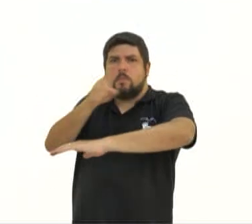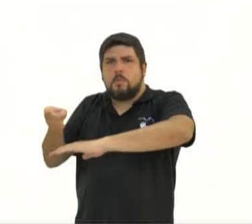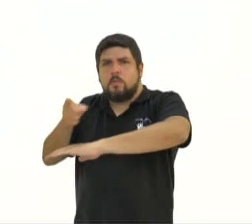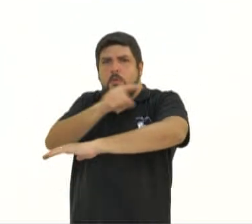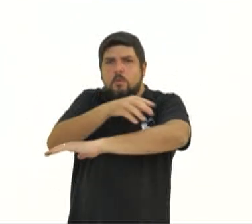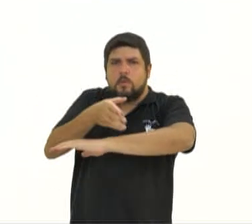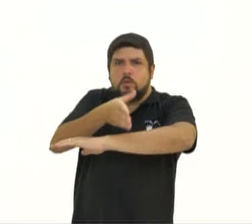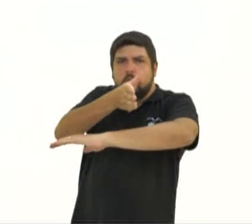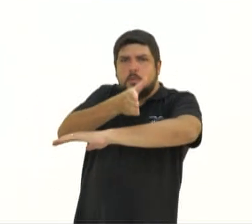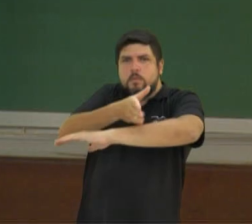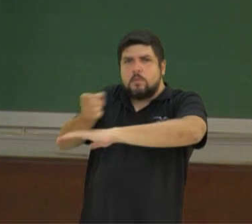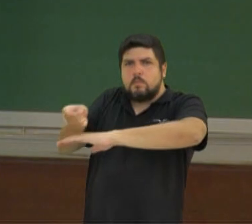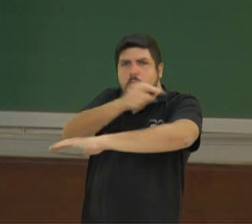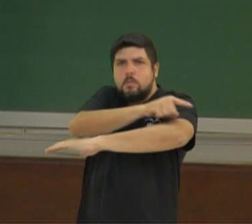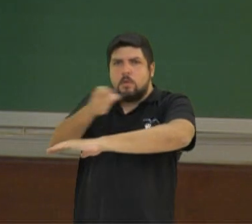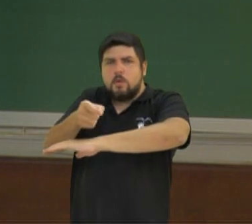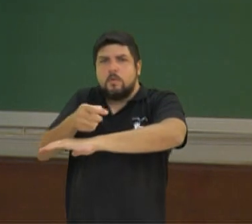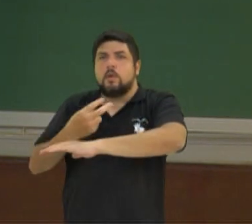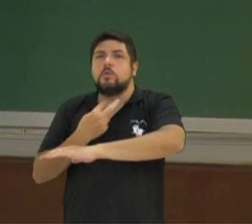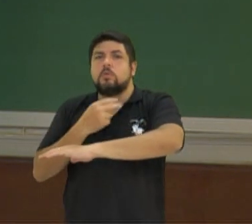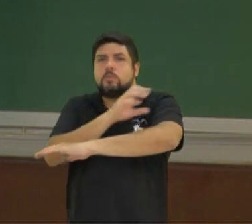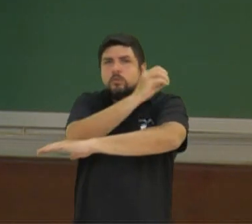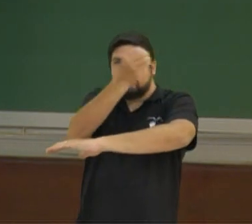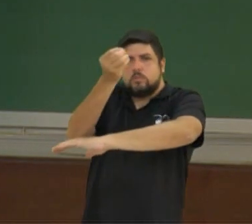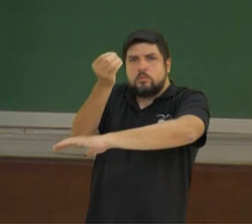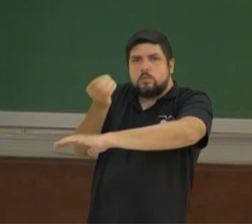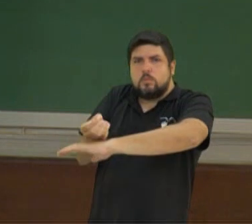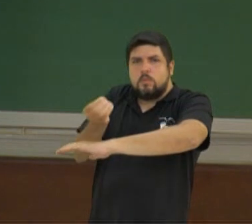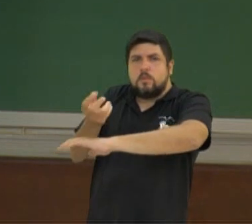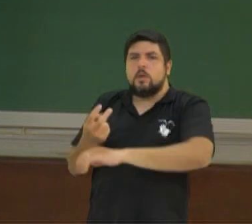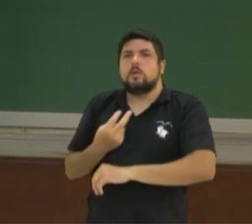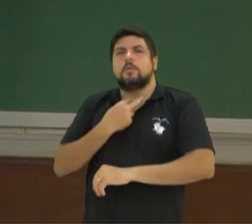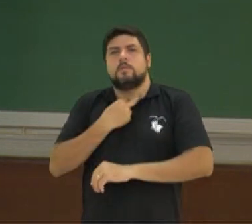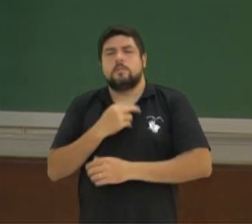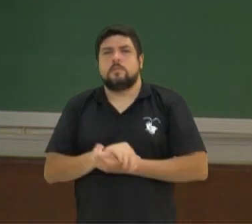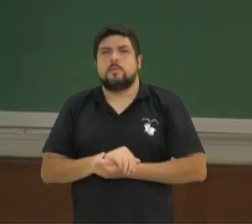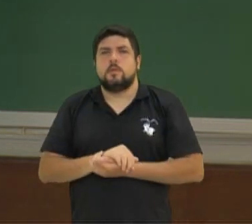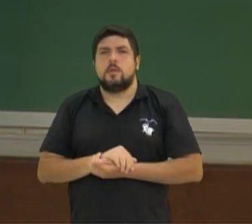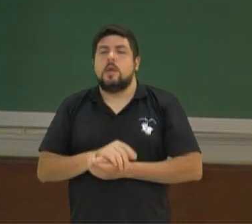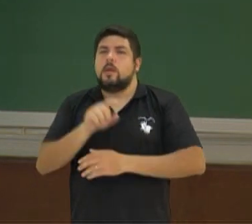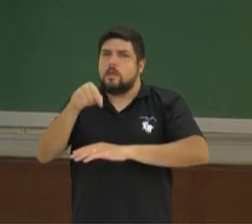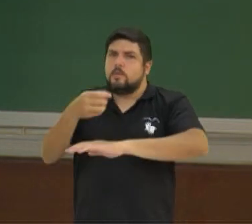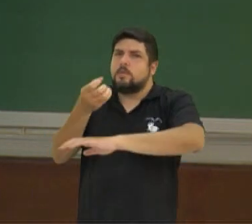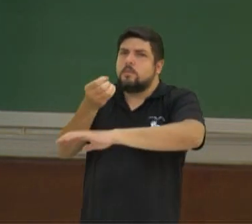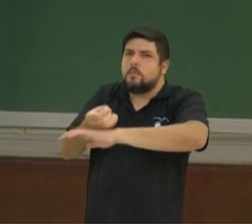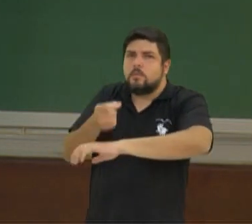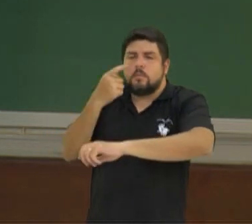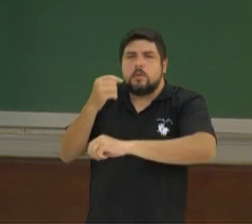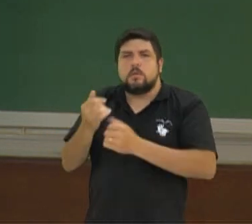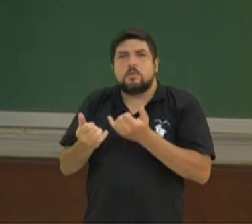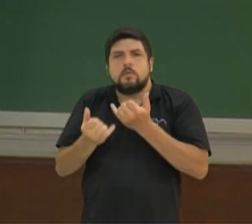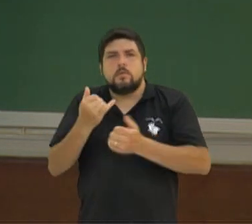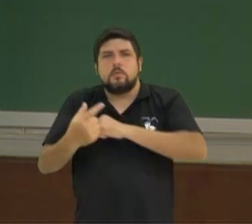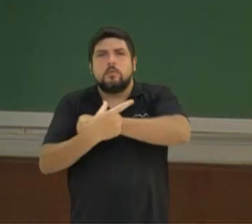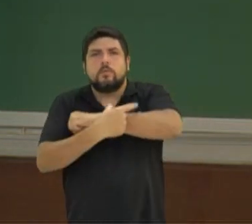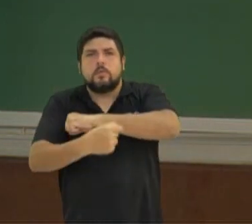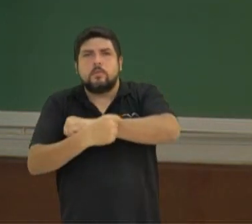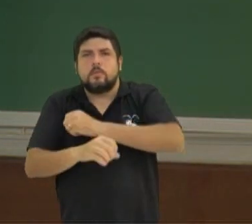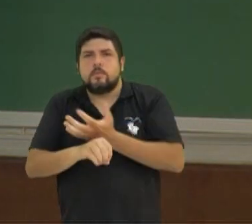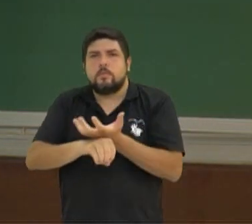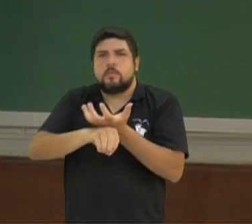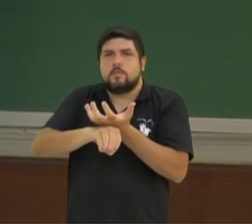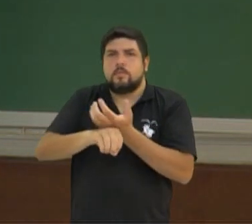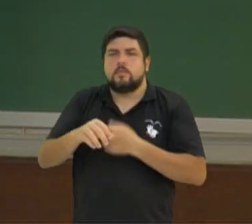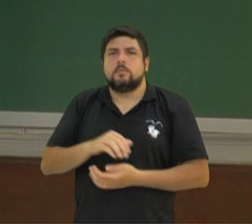um jogo que não deixava o objeto cair no chão, né? Esse objeto, o pessoal entende que era uma peteca, então, que é peteca, né? E dentro